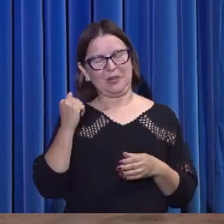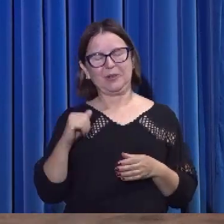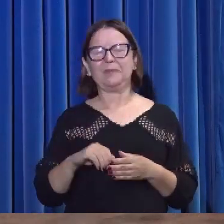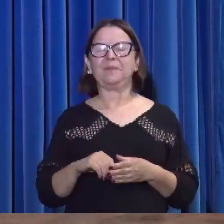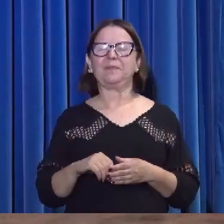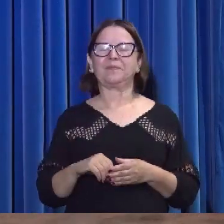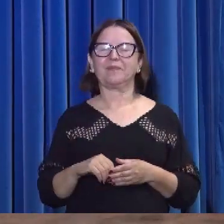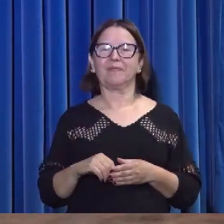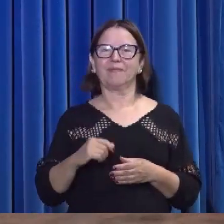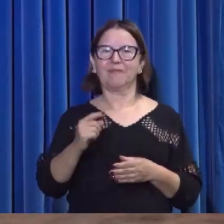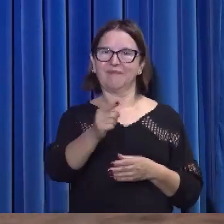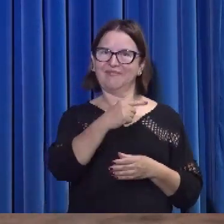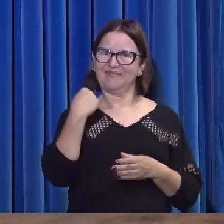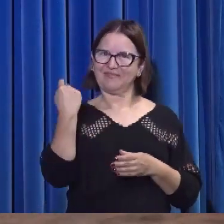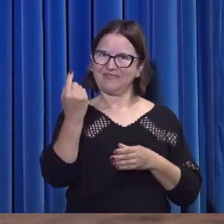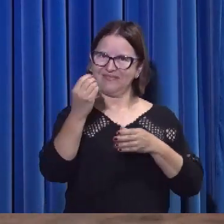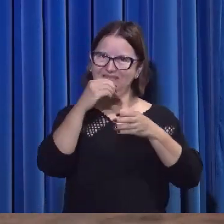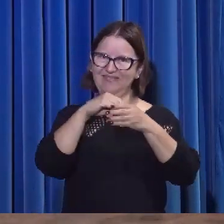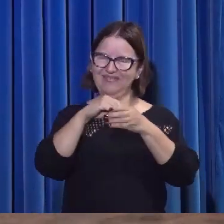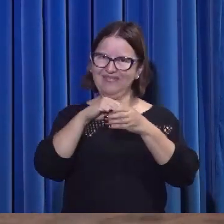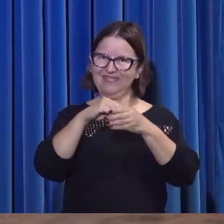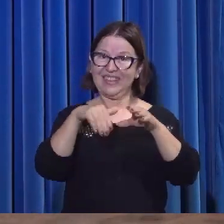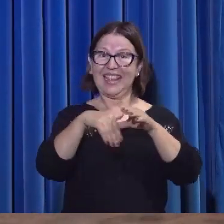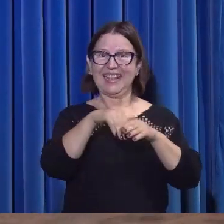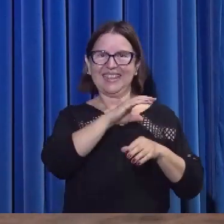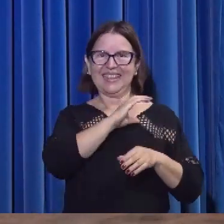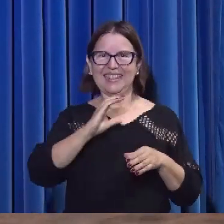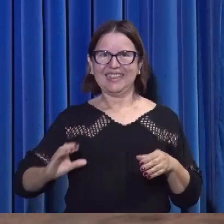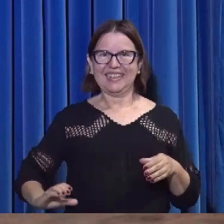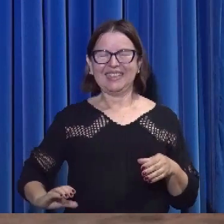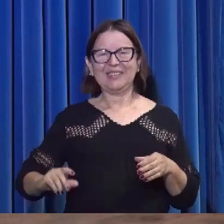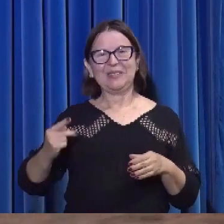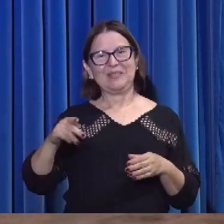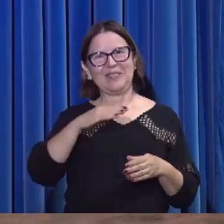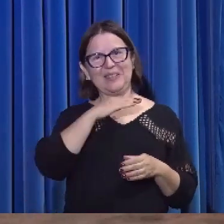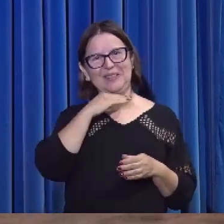Fomos colocados em Cristo na sua morte.